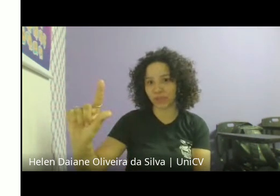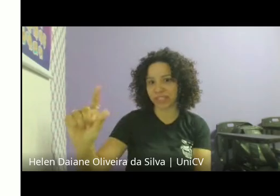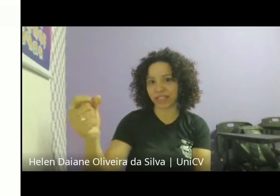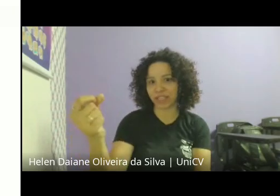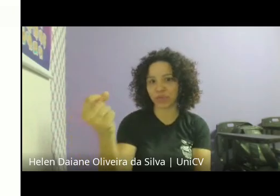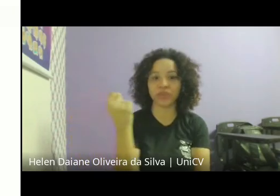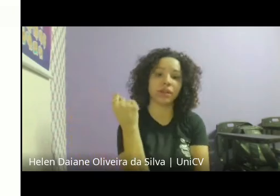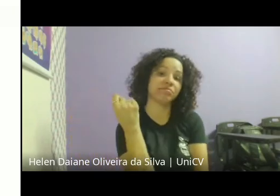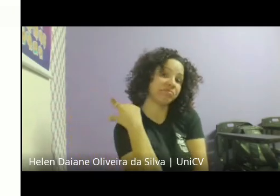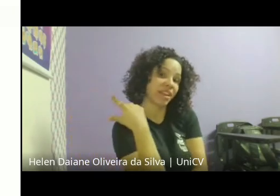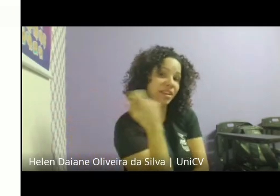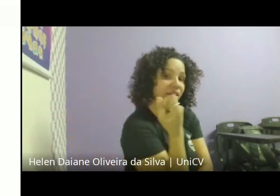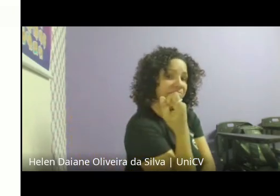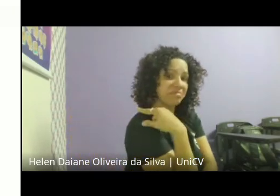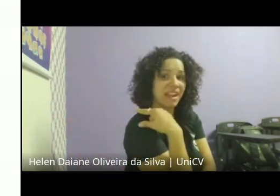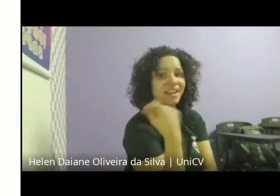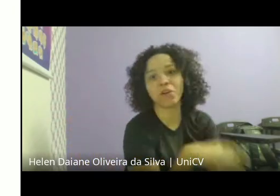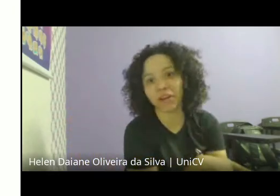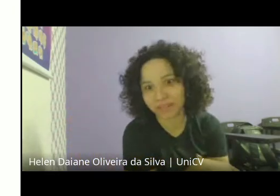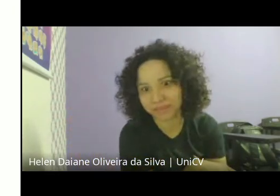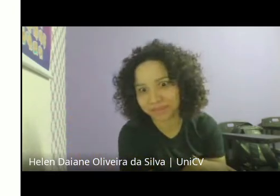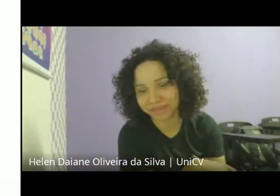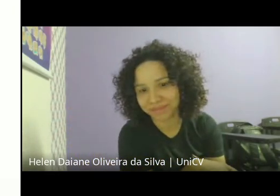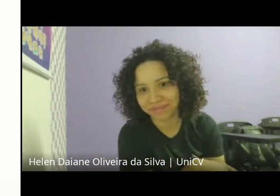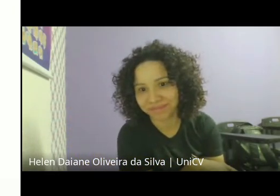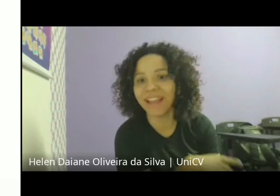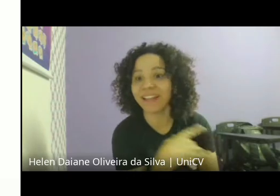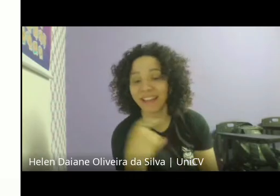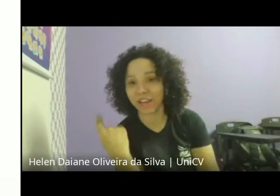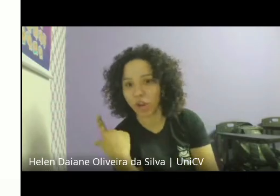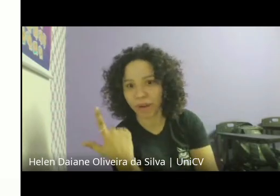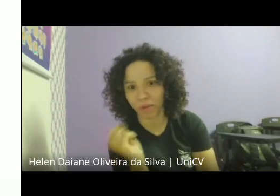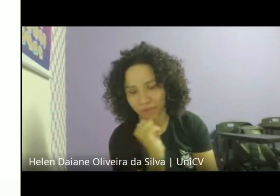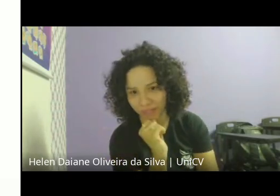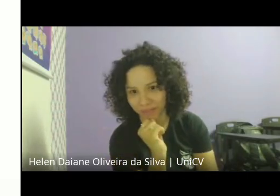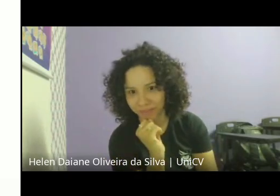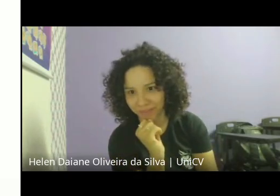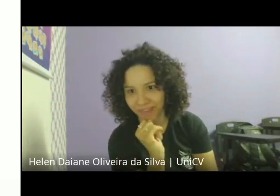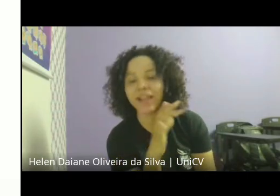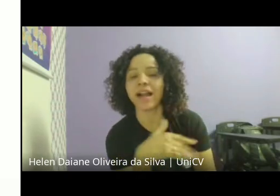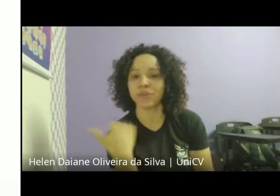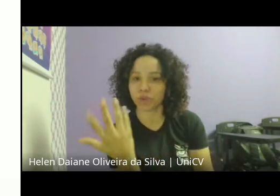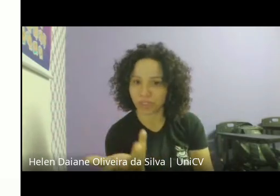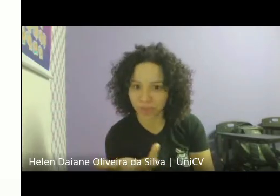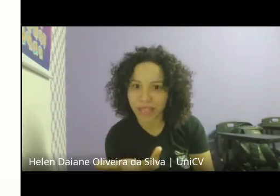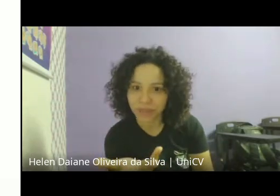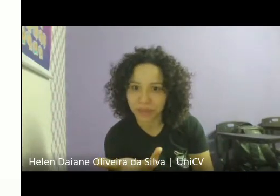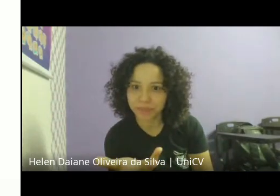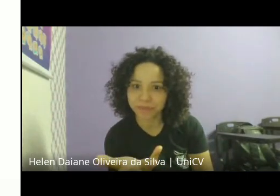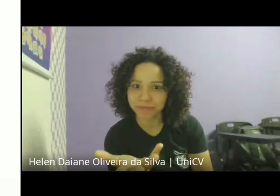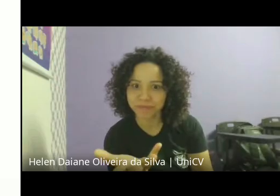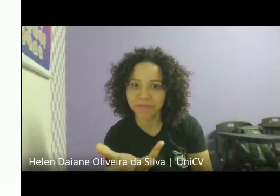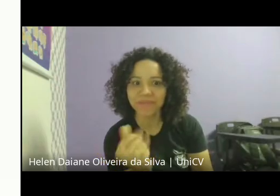pega esses dois daqui junto e, ó, nem ligou, né? Nem ligou pra onça. Aí eu vou contando o